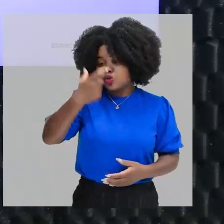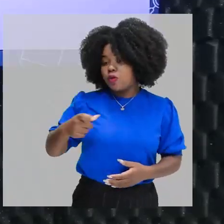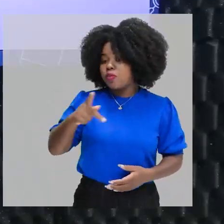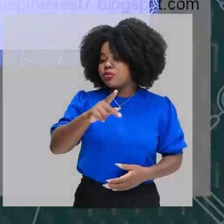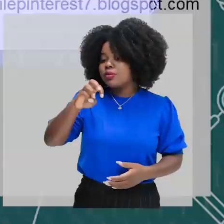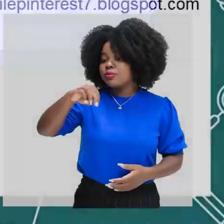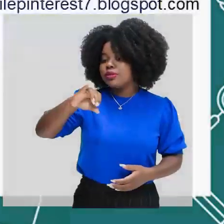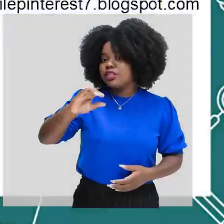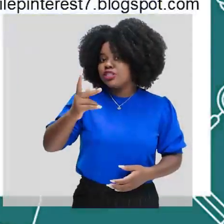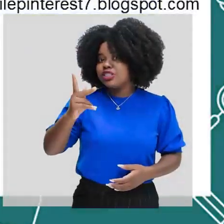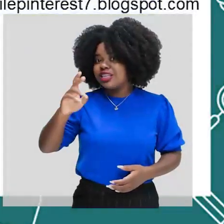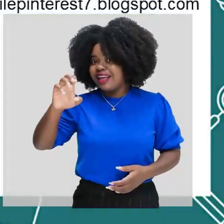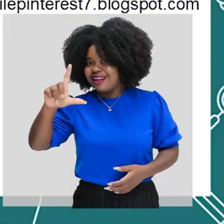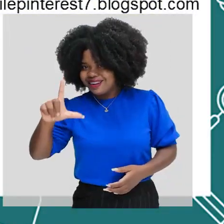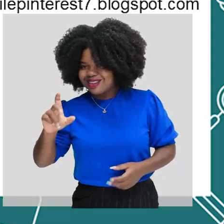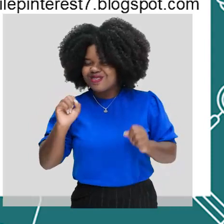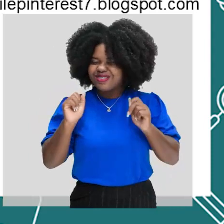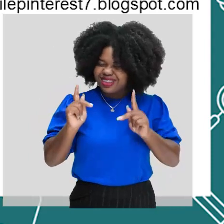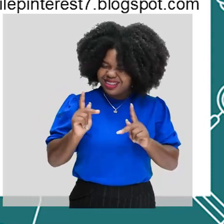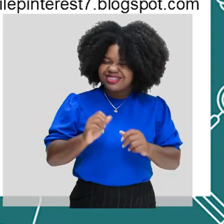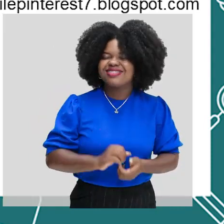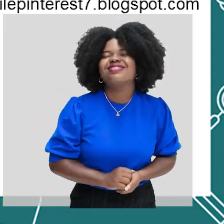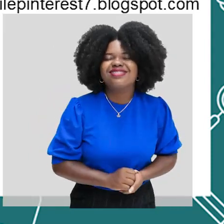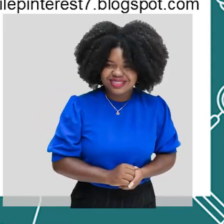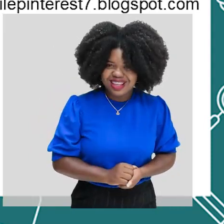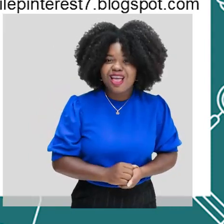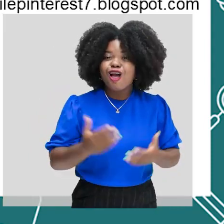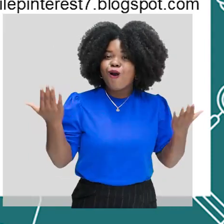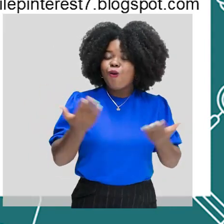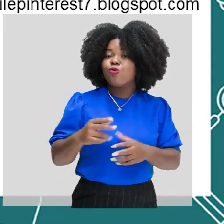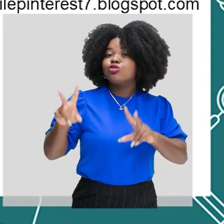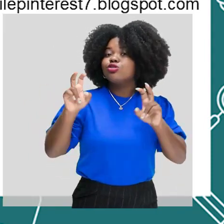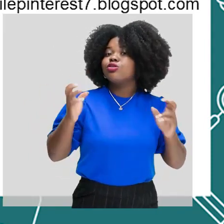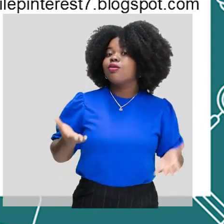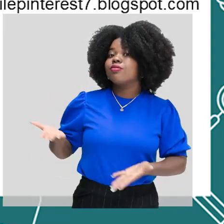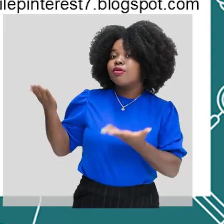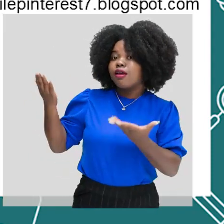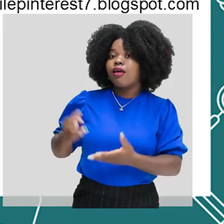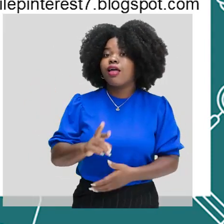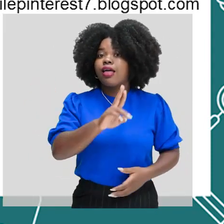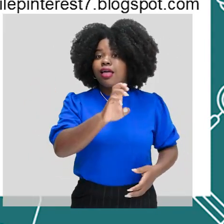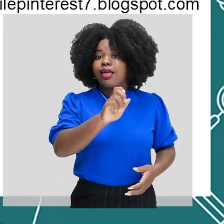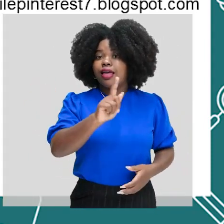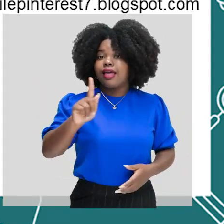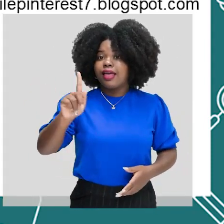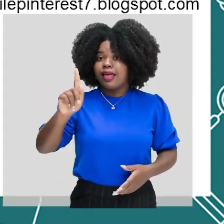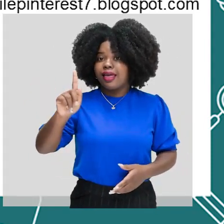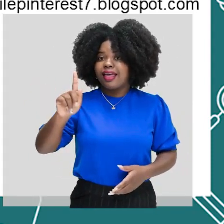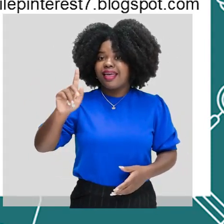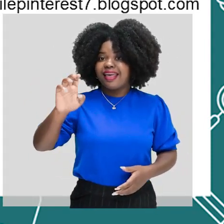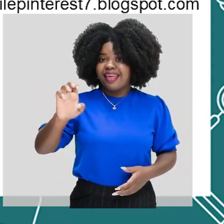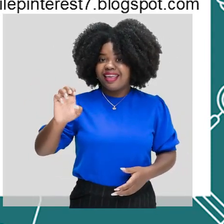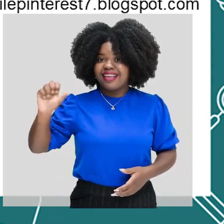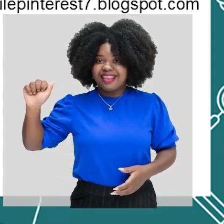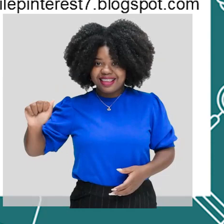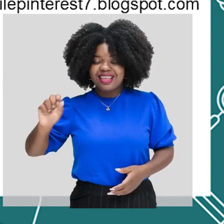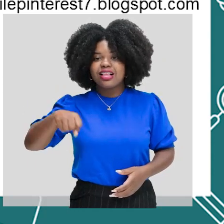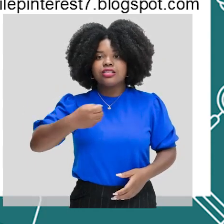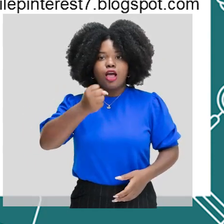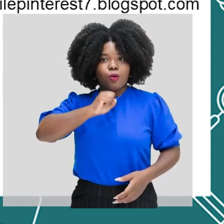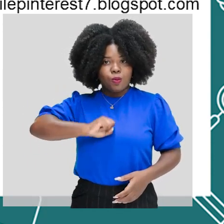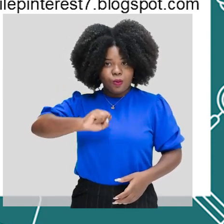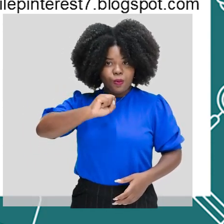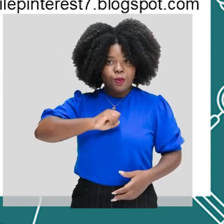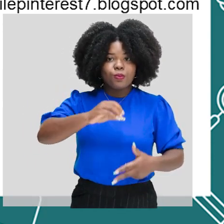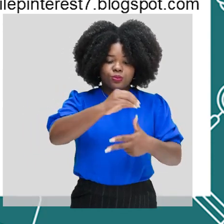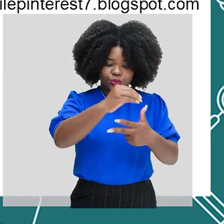Michelle. Pessoal, hoje nós vamos falar na nossa aula sobre reggae at Enem. Ou seja, vamos falar sobre o reggae no Enem.